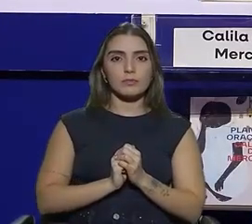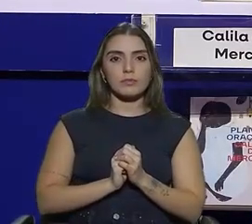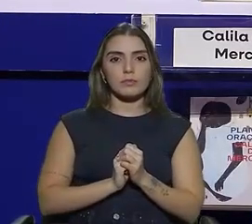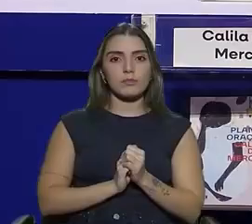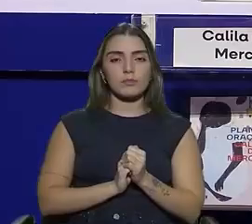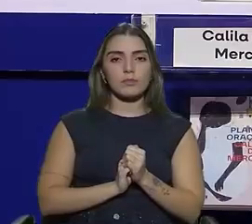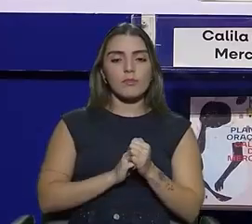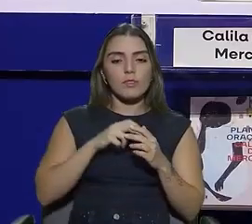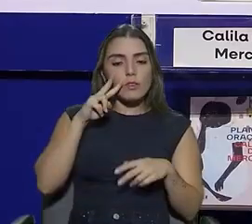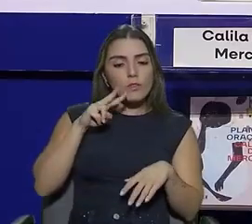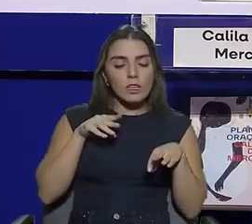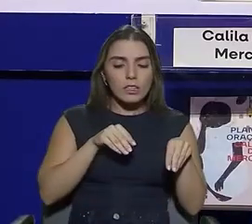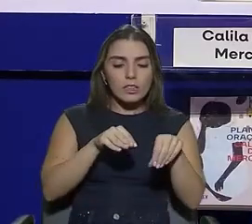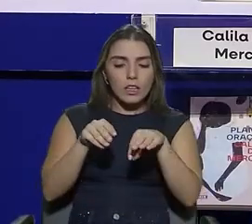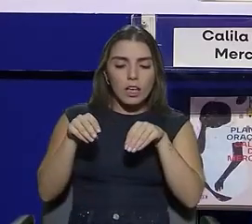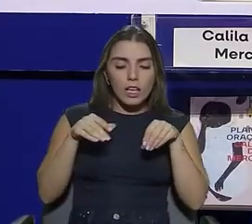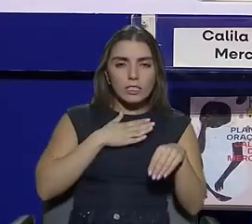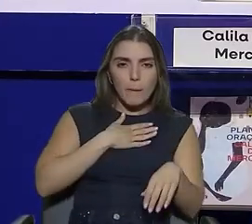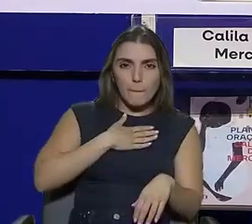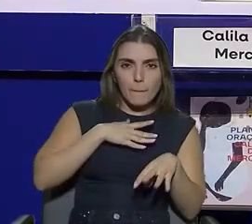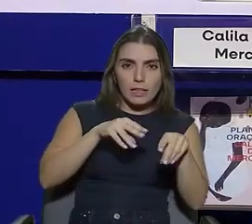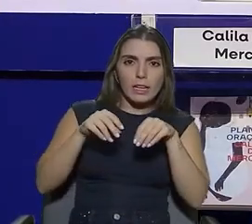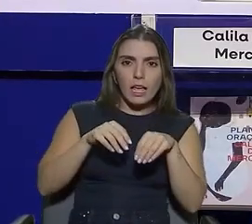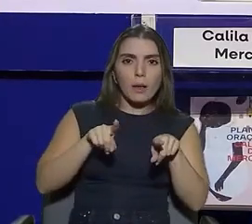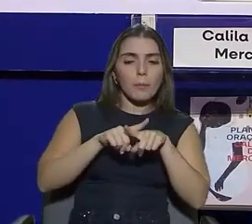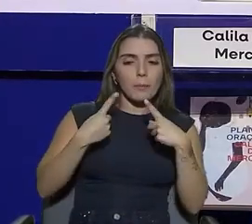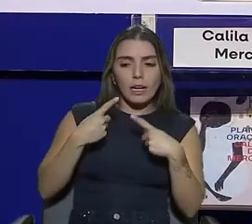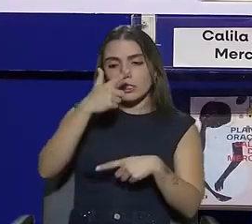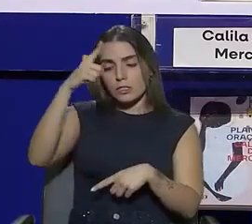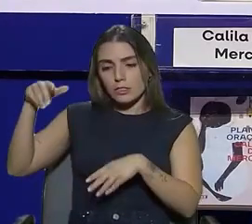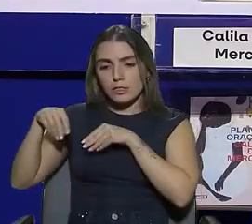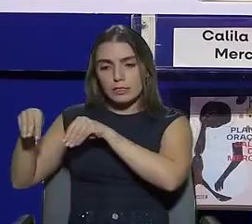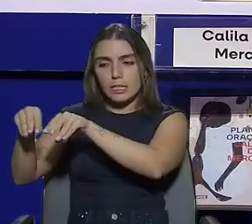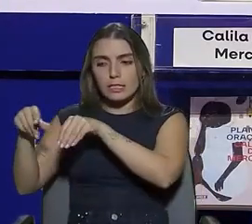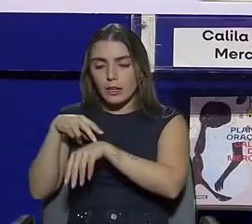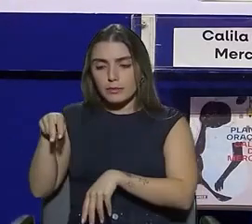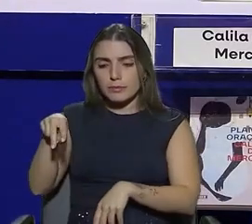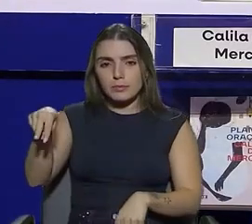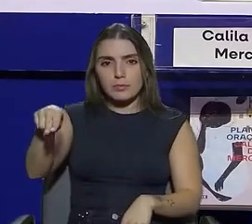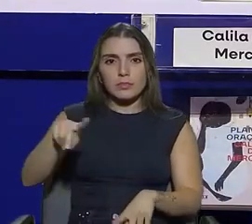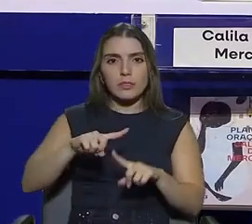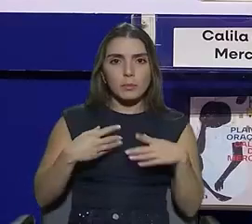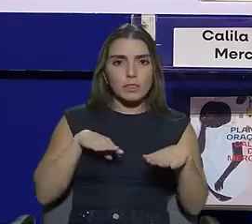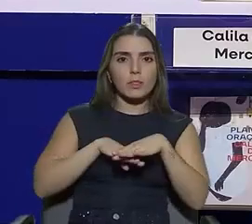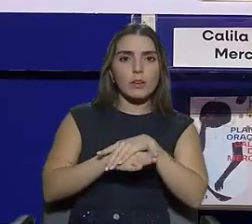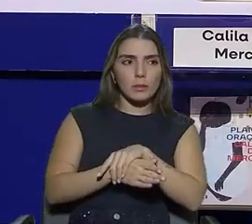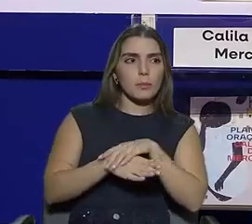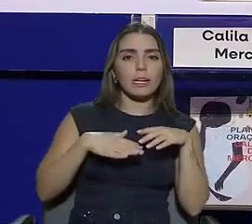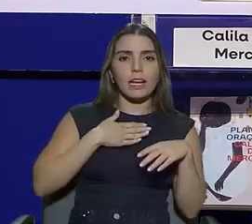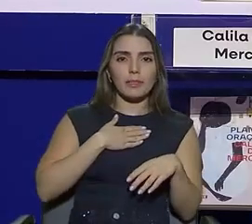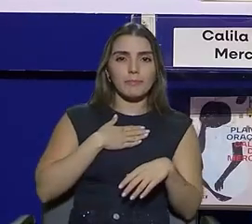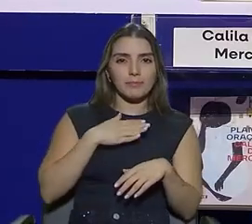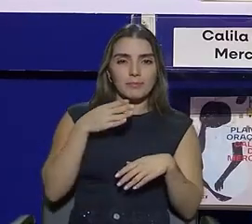Vi terras da minha terra, por outras terras andei, mas o que ficou guardado no meu olhar fadigado